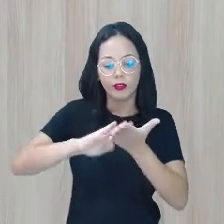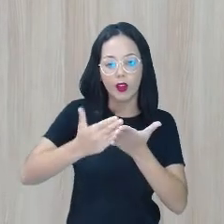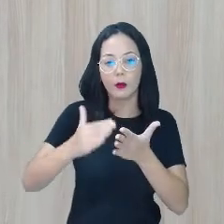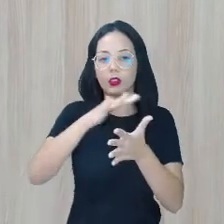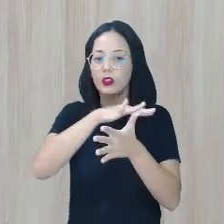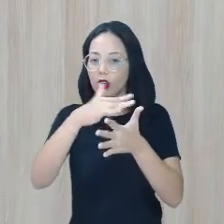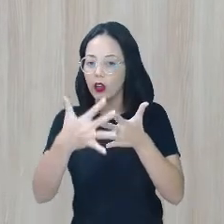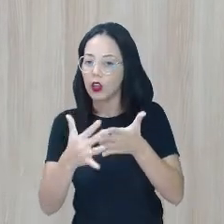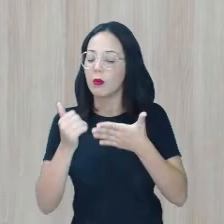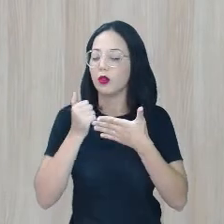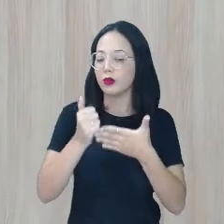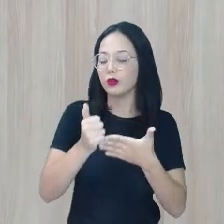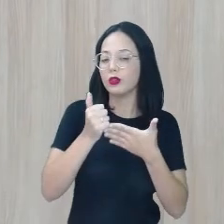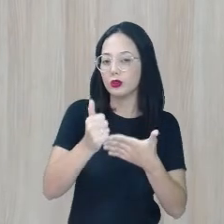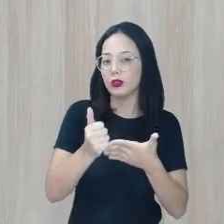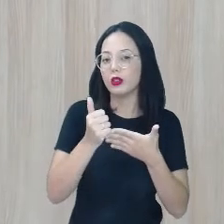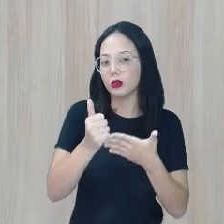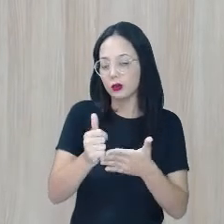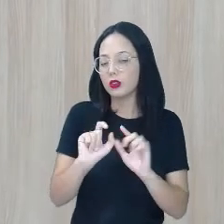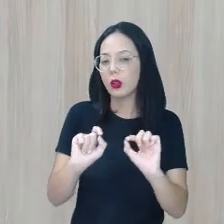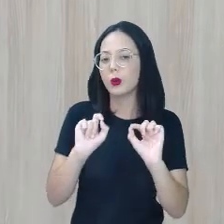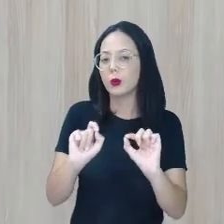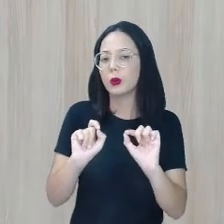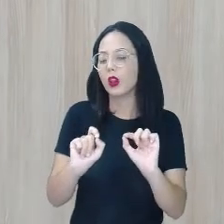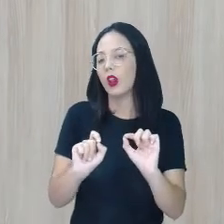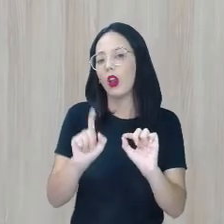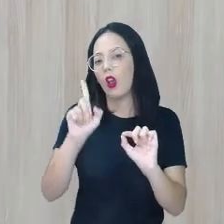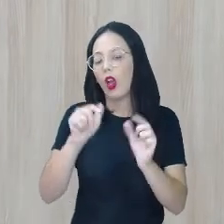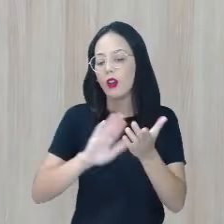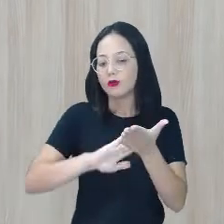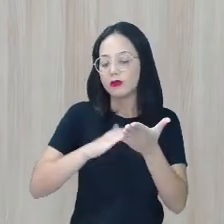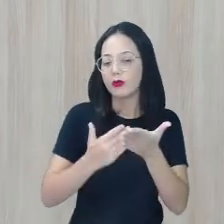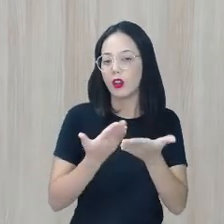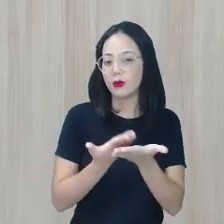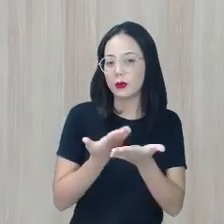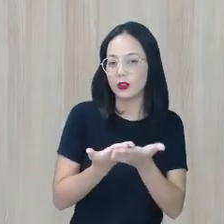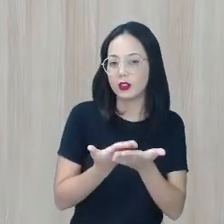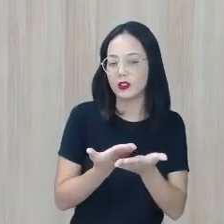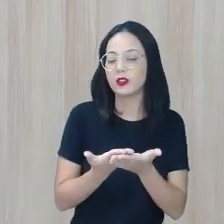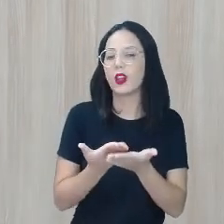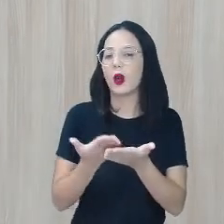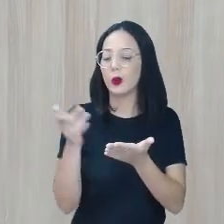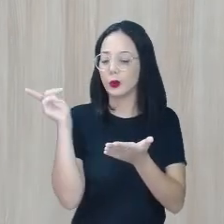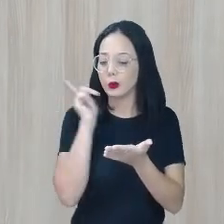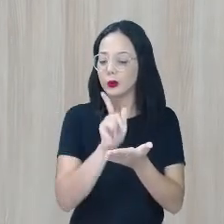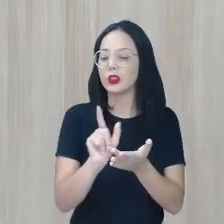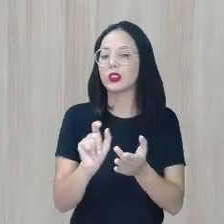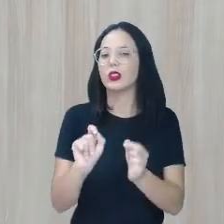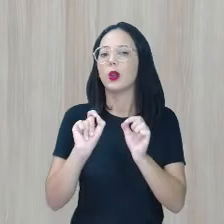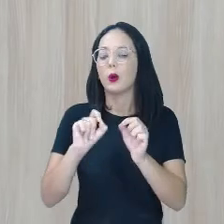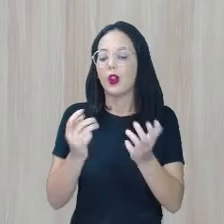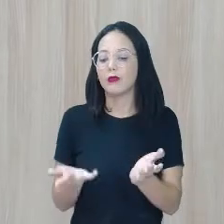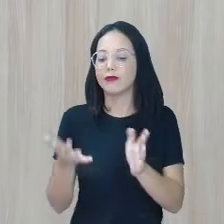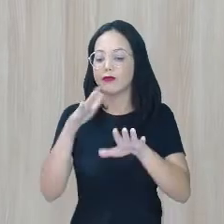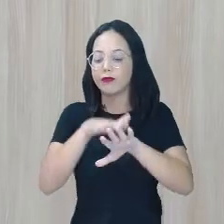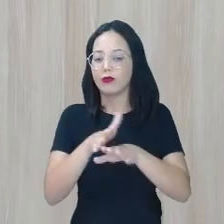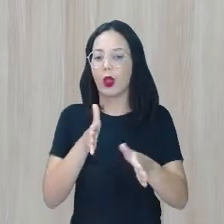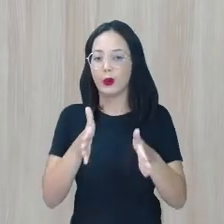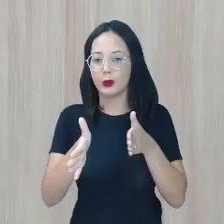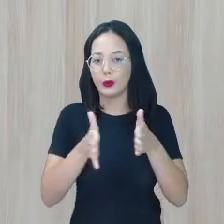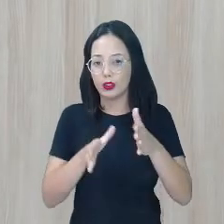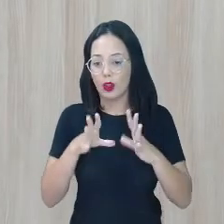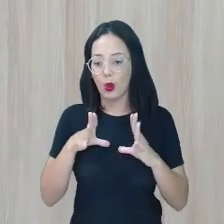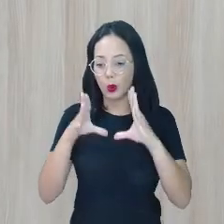de Libras nos ajuda aqui para que as nossas aulas elas possam se tornar mais acessíveis